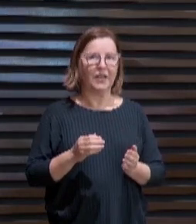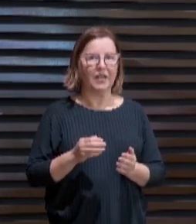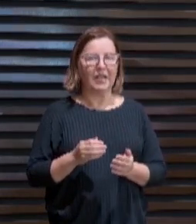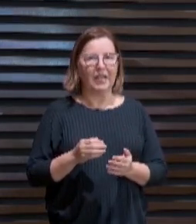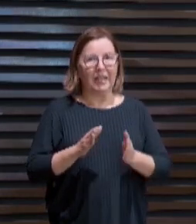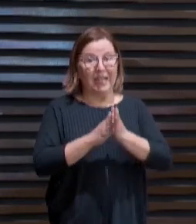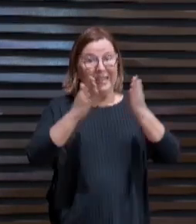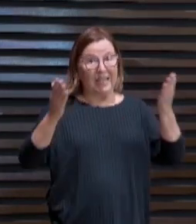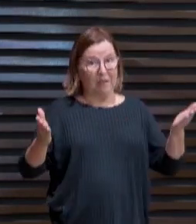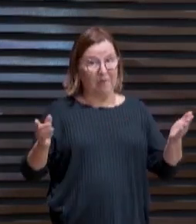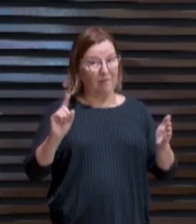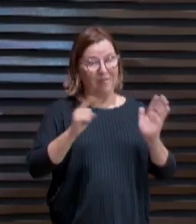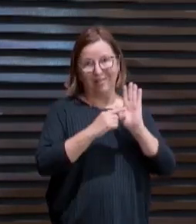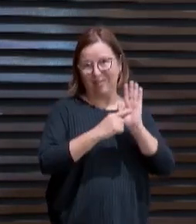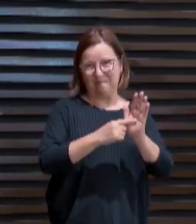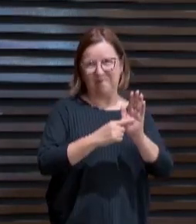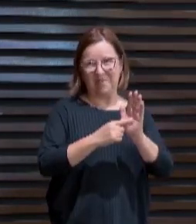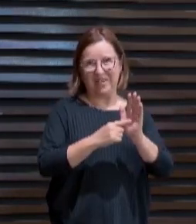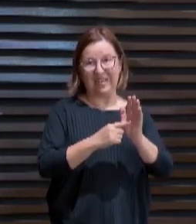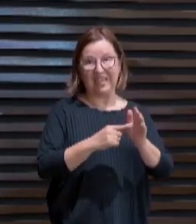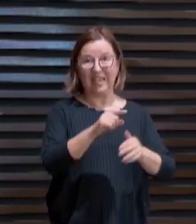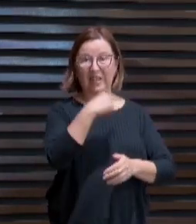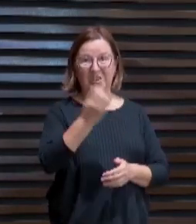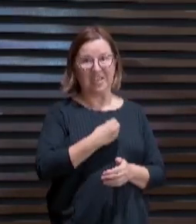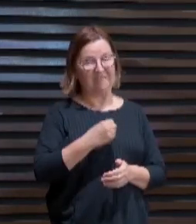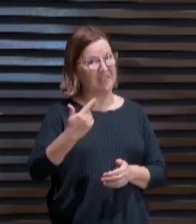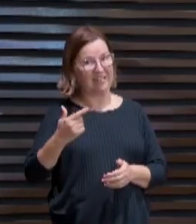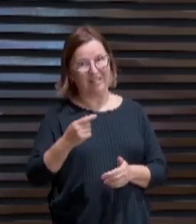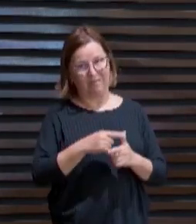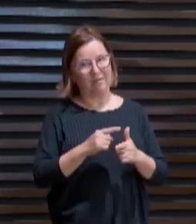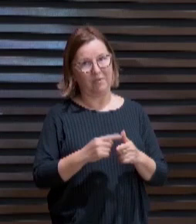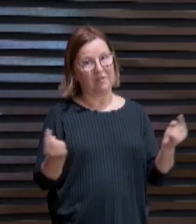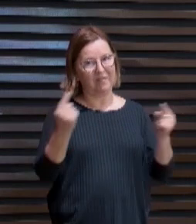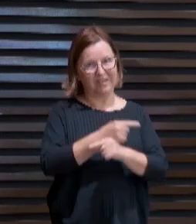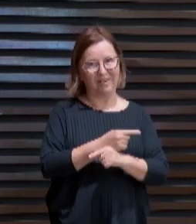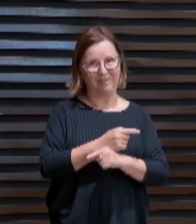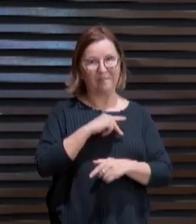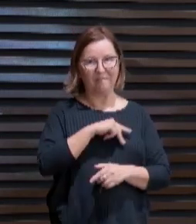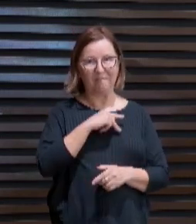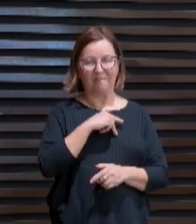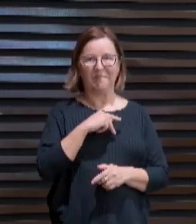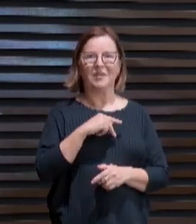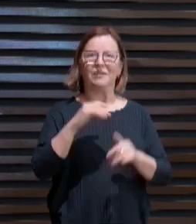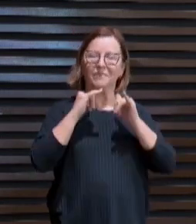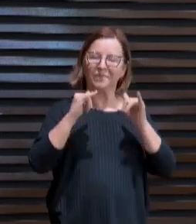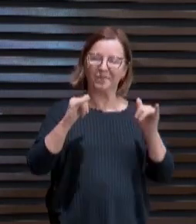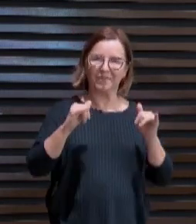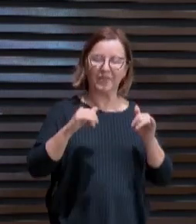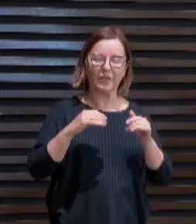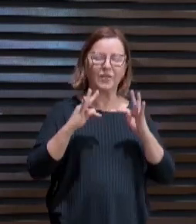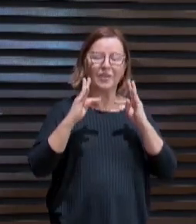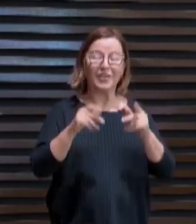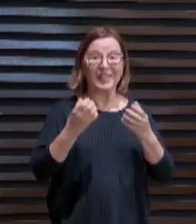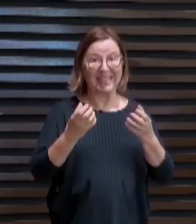problemas. Pelo contrário, o apóstolo Paulo nos diz: ora, todos quantos querem viver piedosamente em